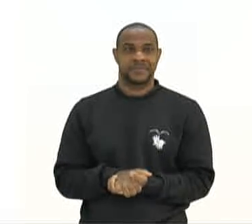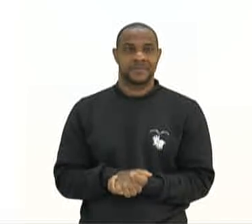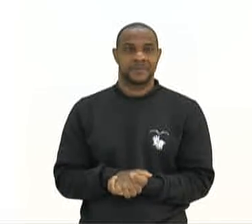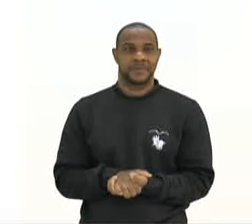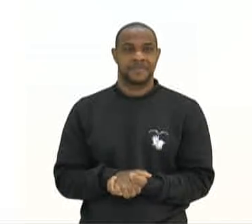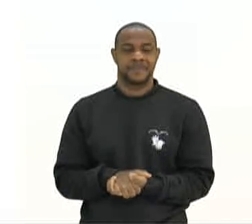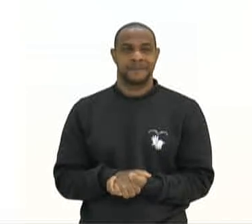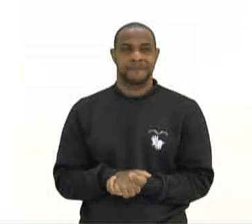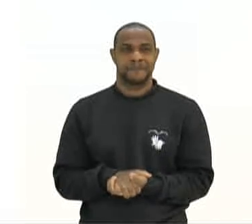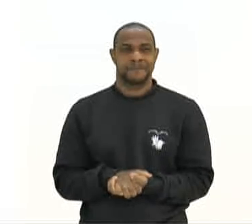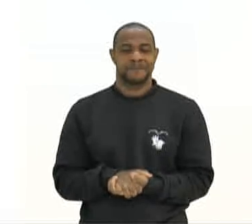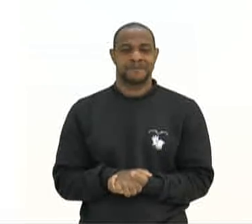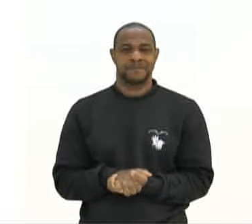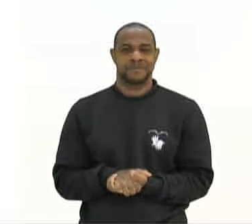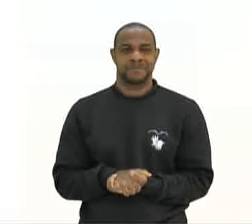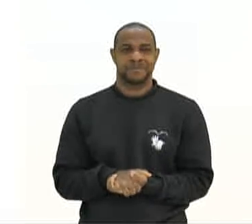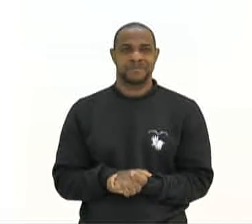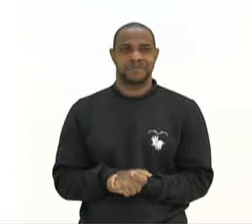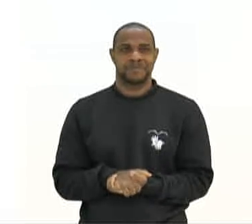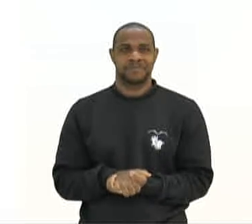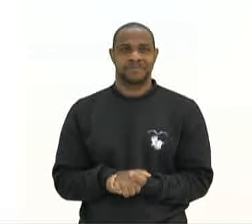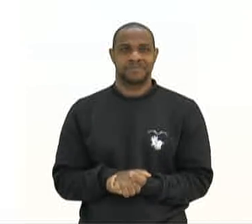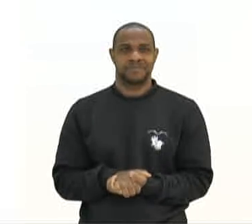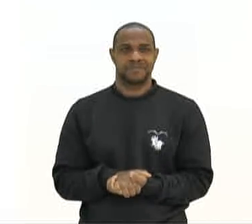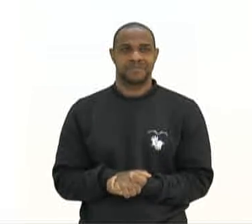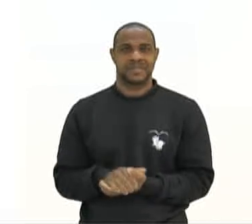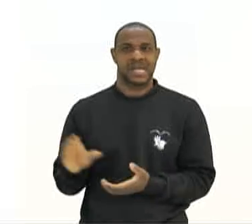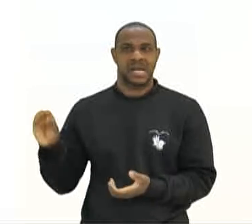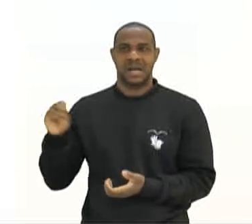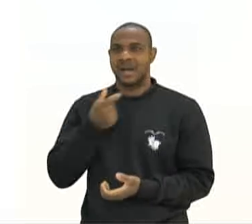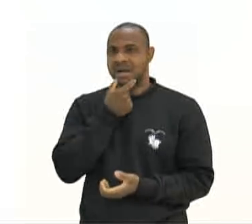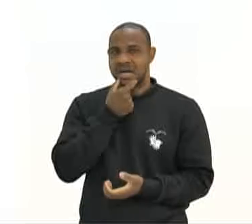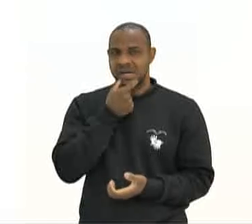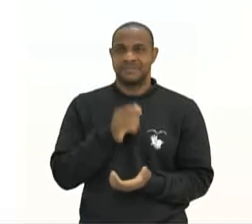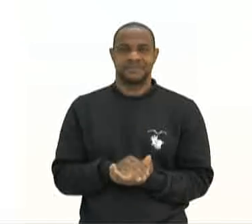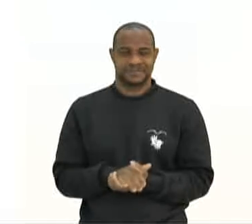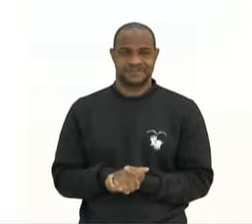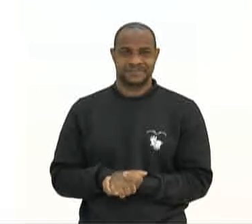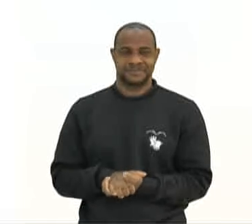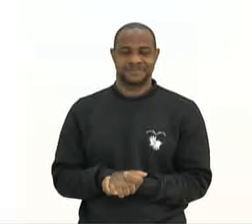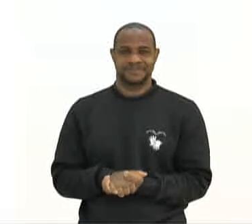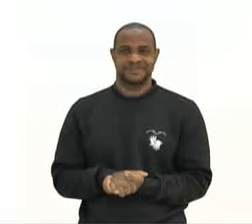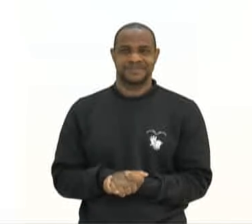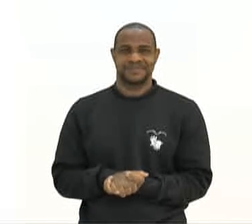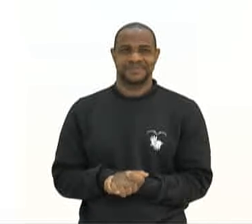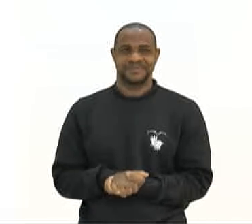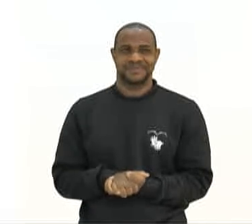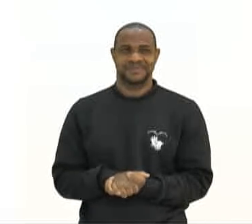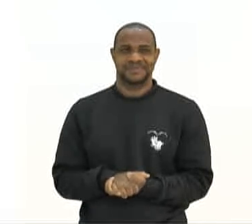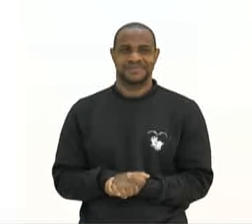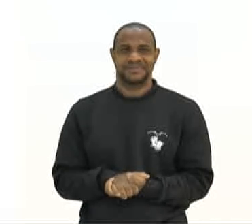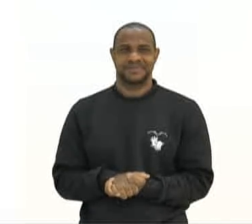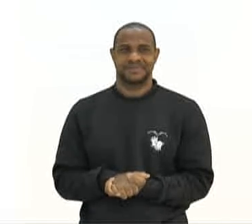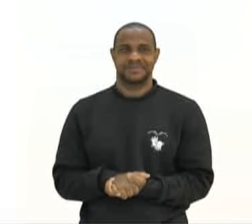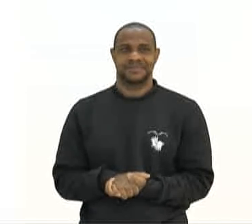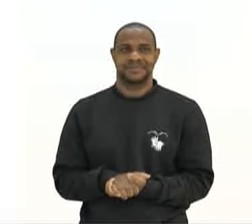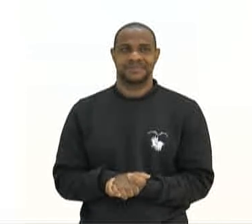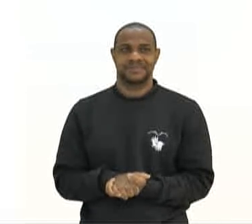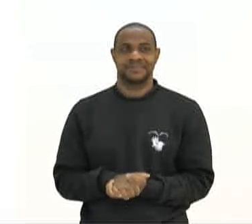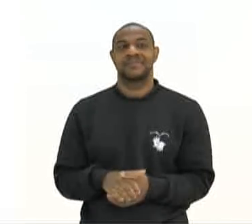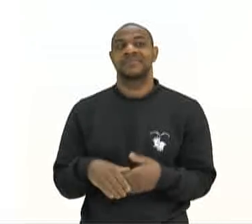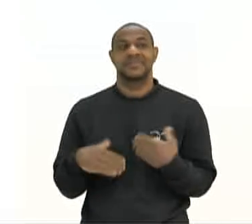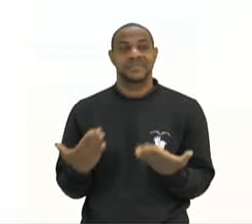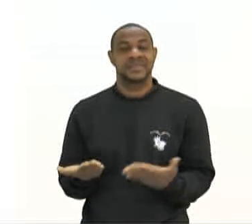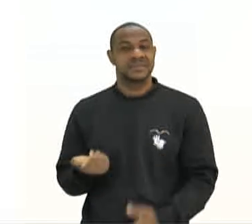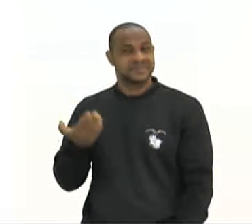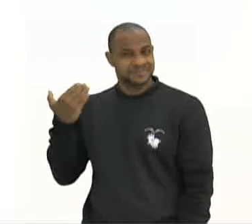separating much of the United States. He wanted to end the separation and tell people what everyone is equal. Ou seja,